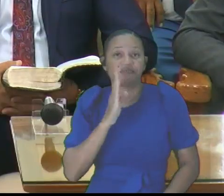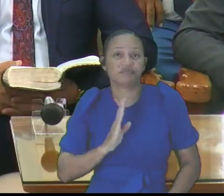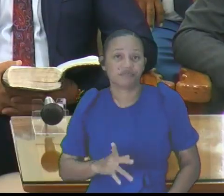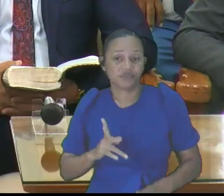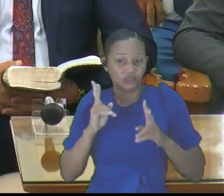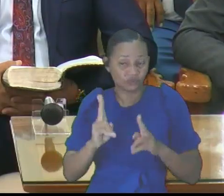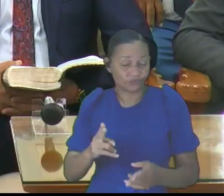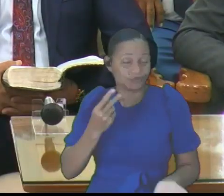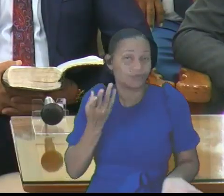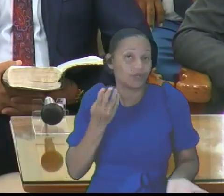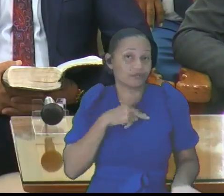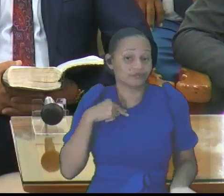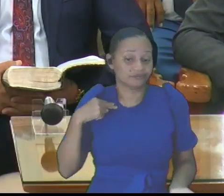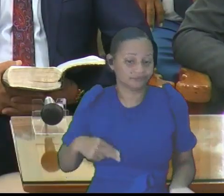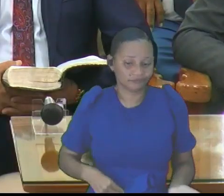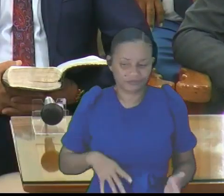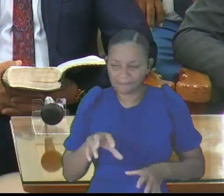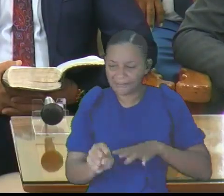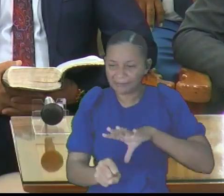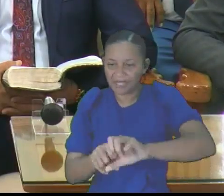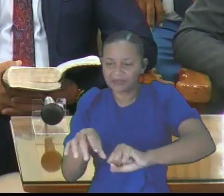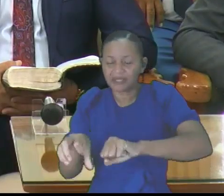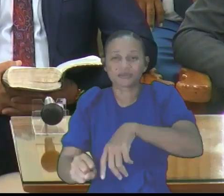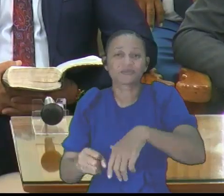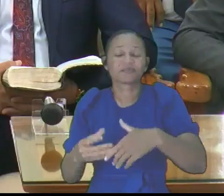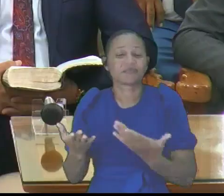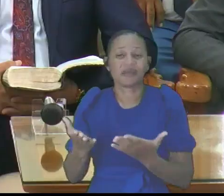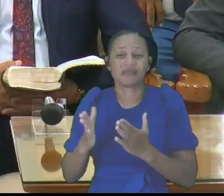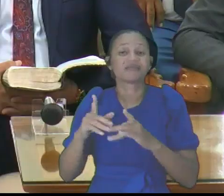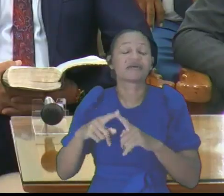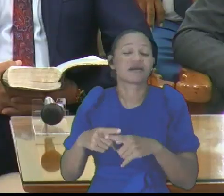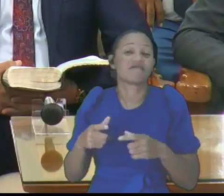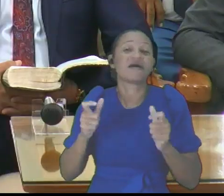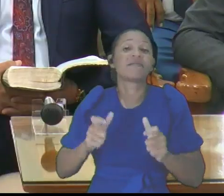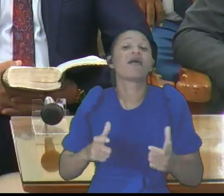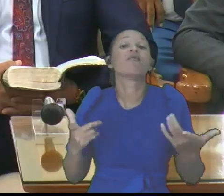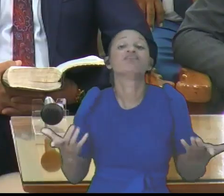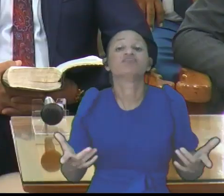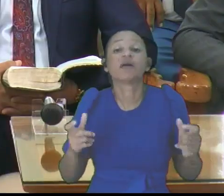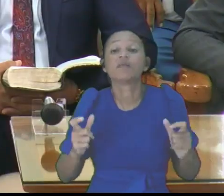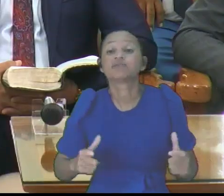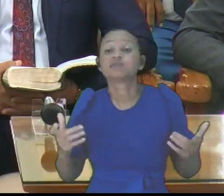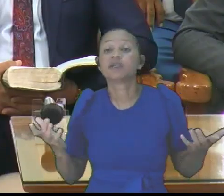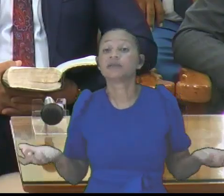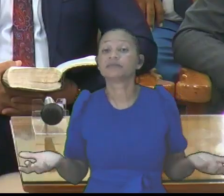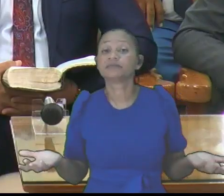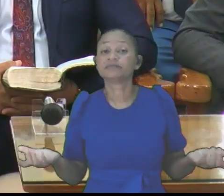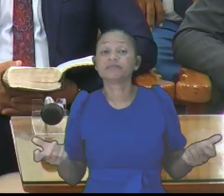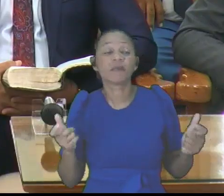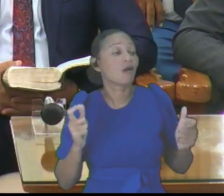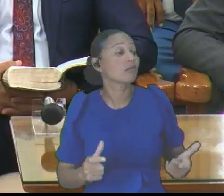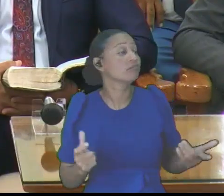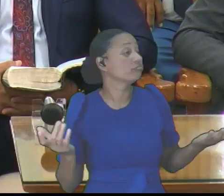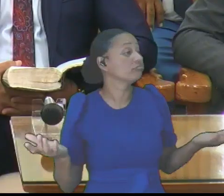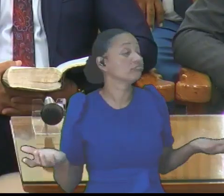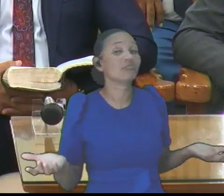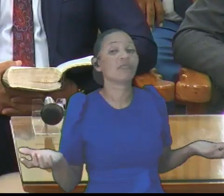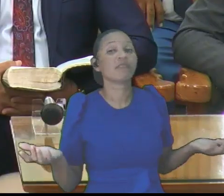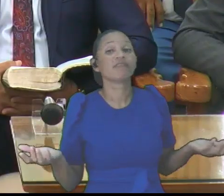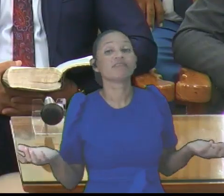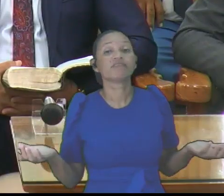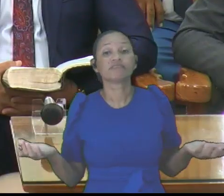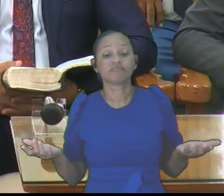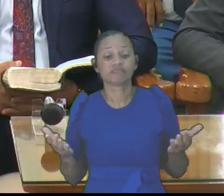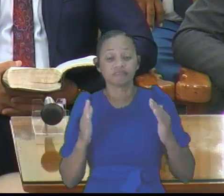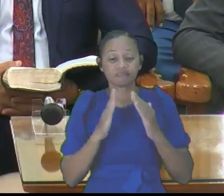como fazem na China e tomarem nossos prédios, nós vamos para onde? Vamos para onde? Para